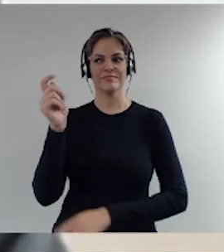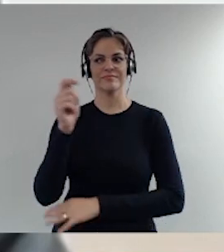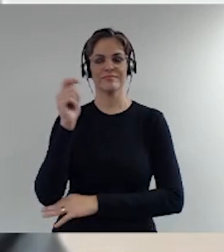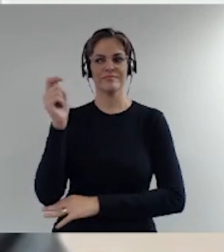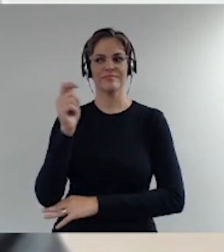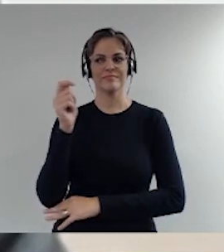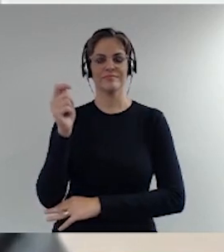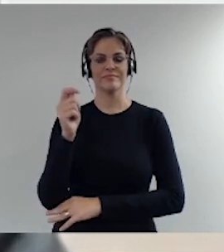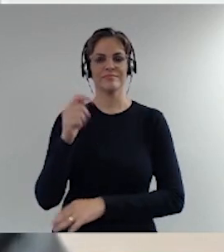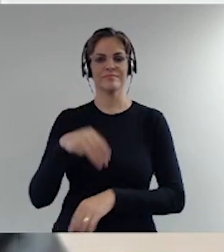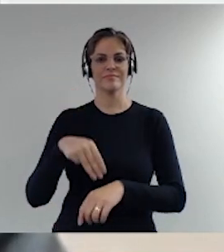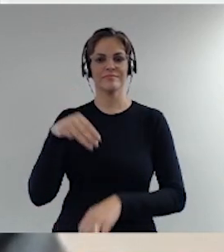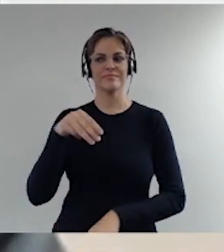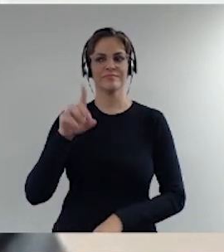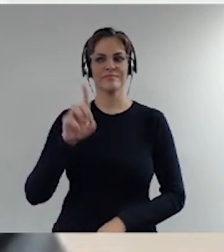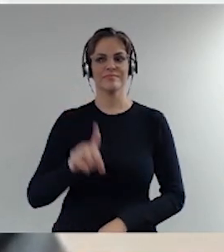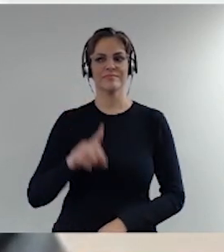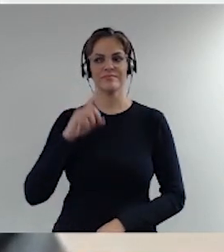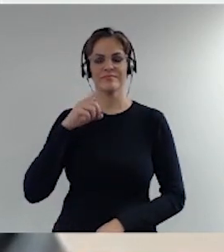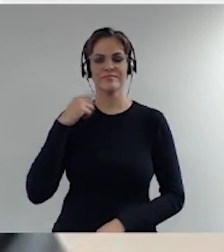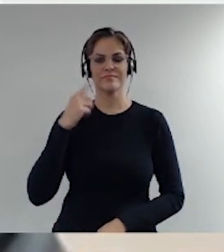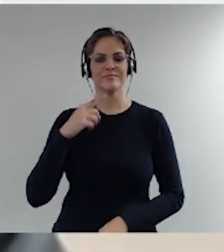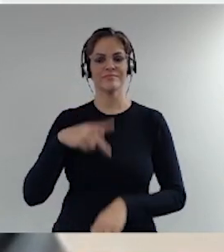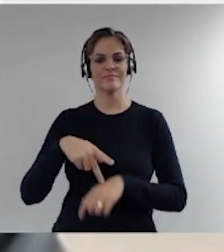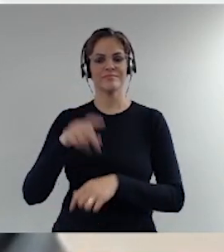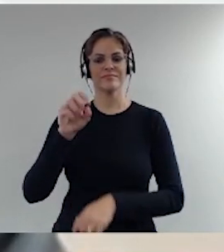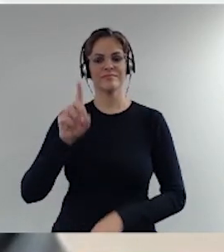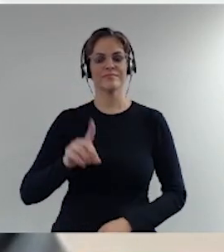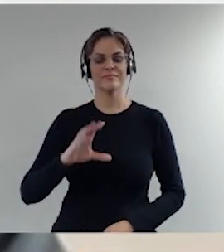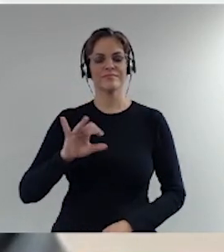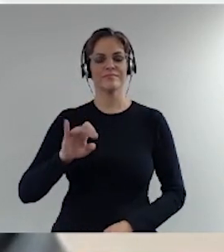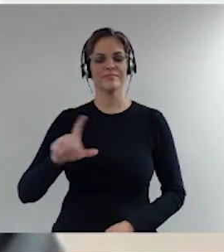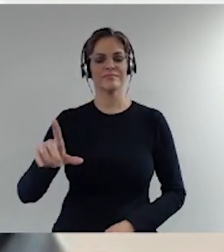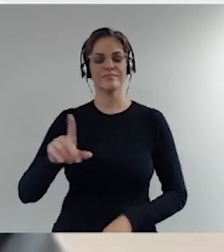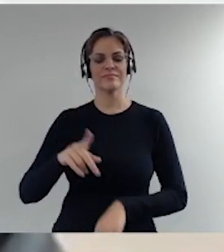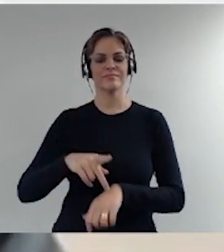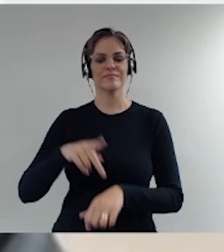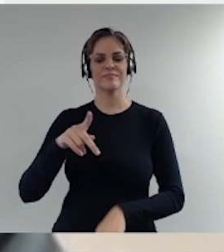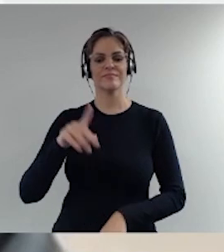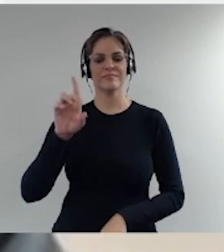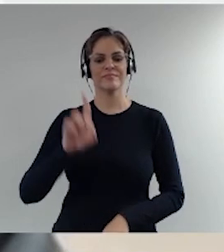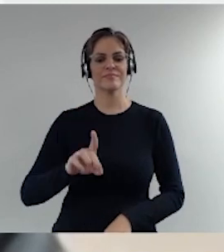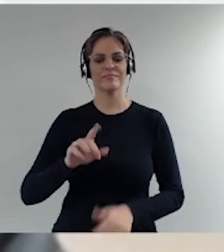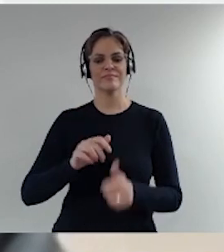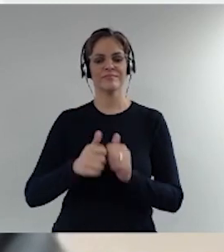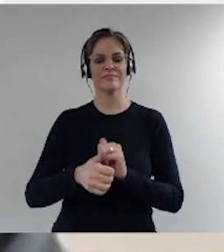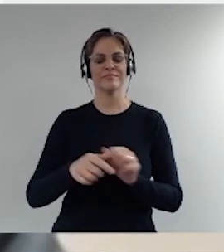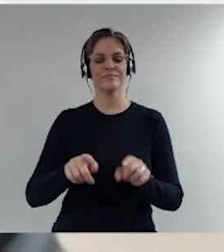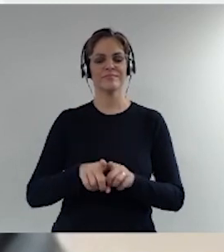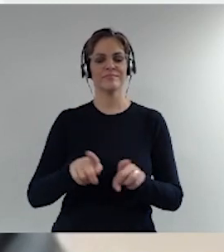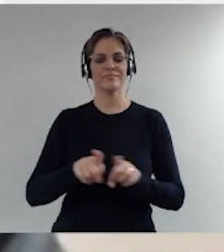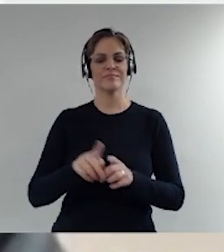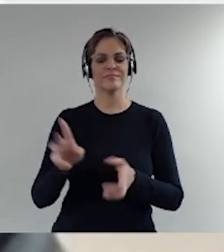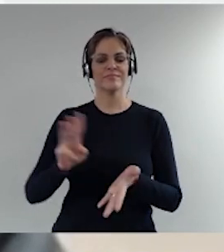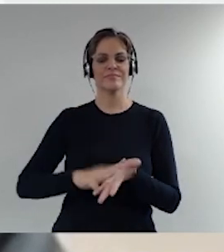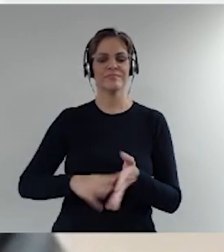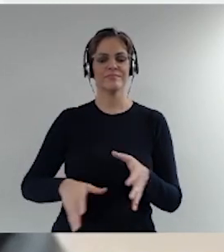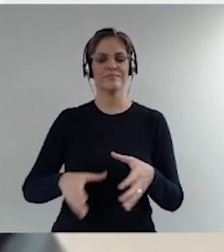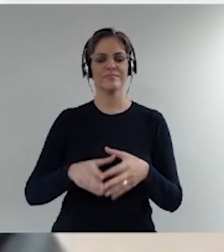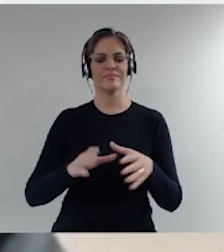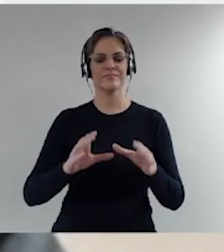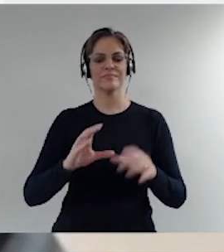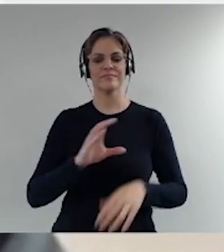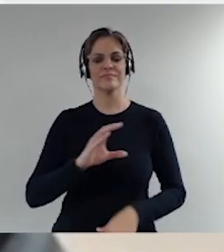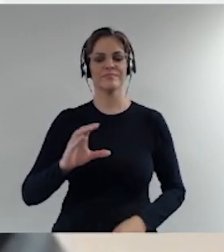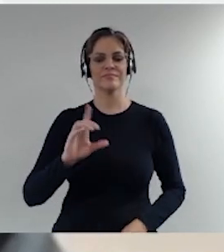Sul, mestre em Direito, pós-graduado em Direito Civil, pós-graduado em Direito Desportivo e também é membro da Comissão